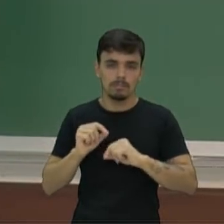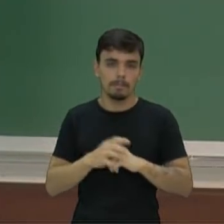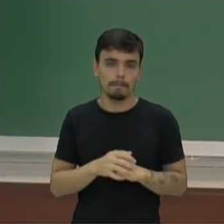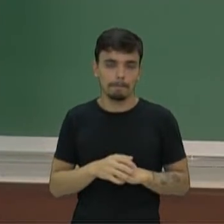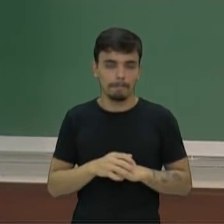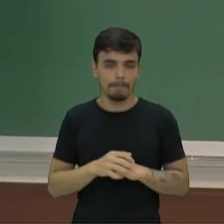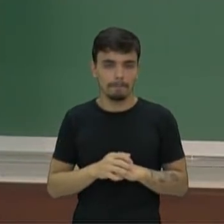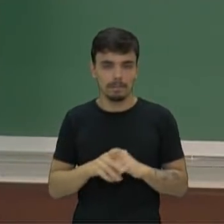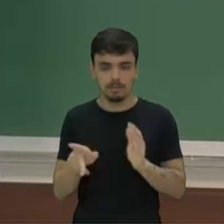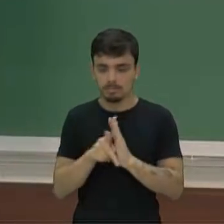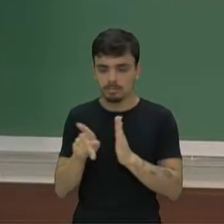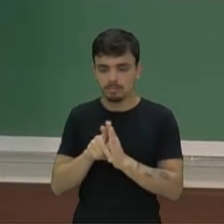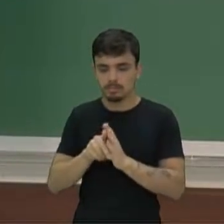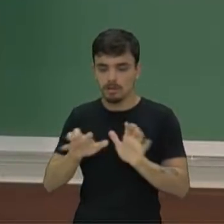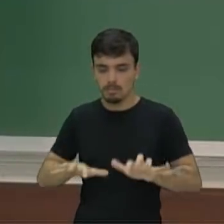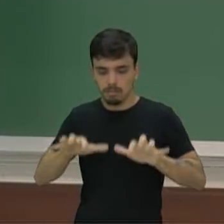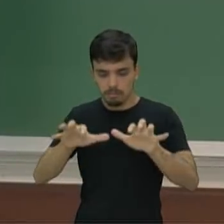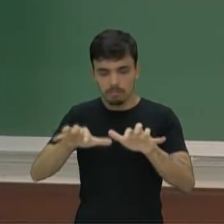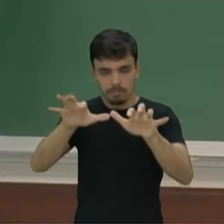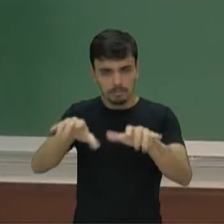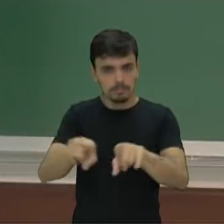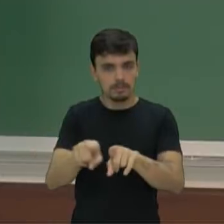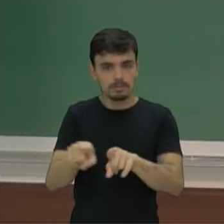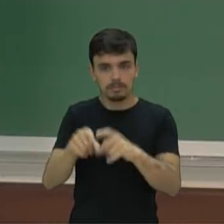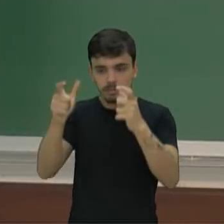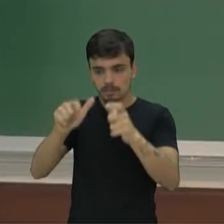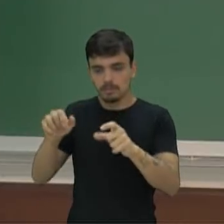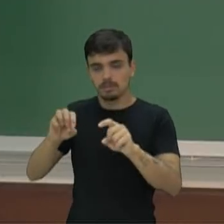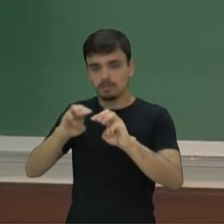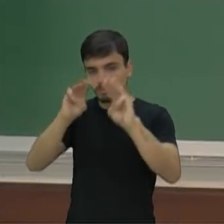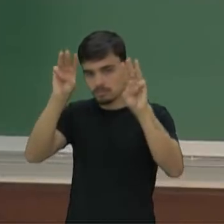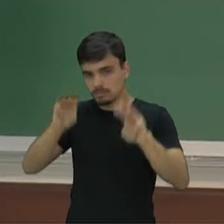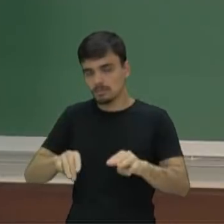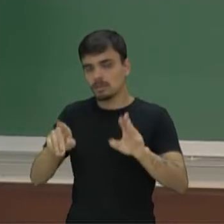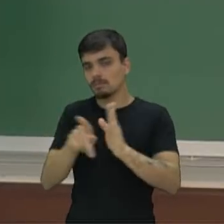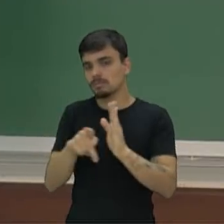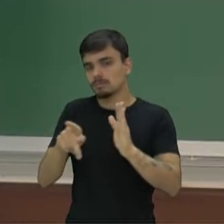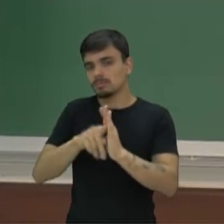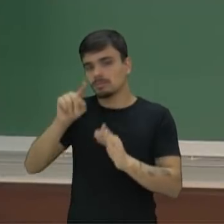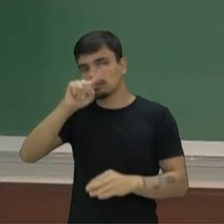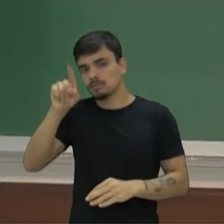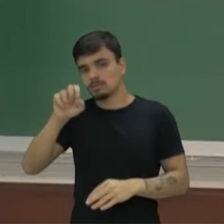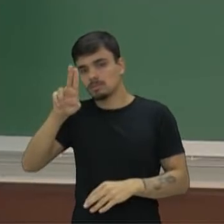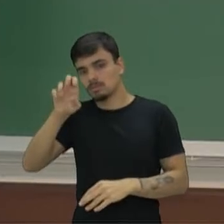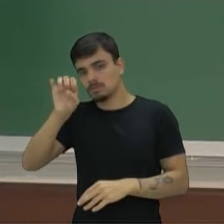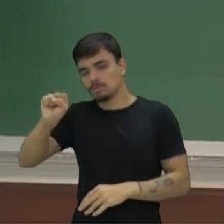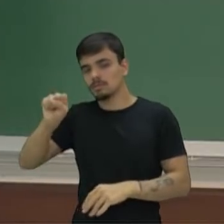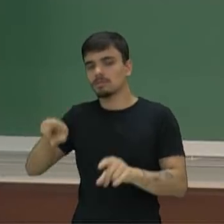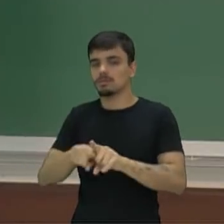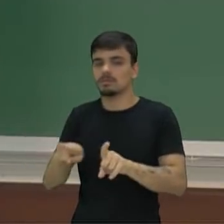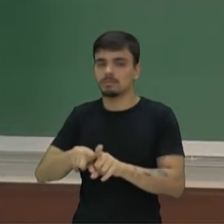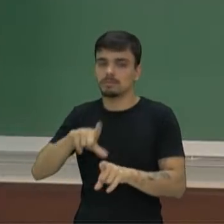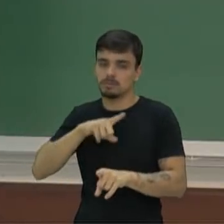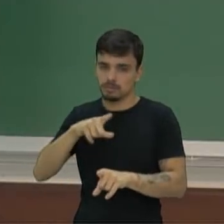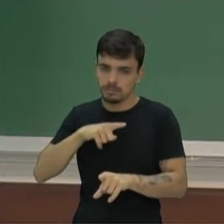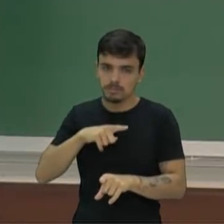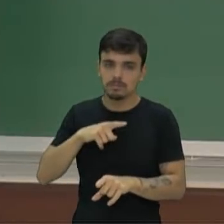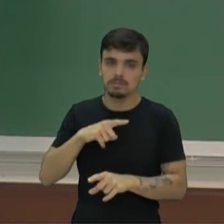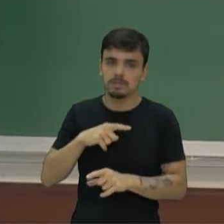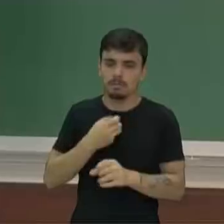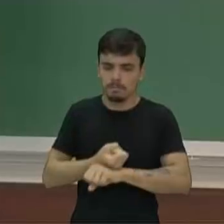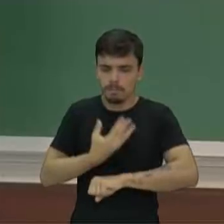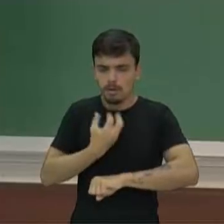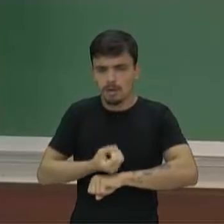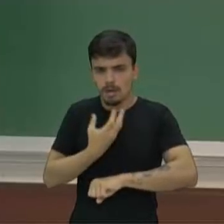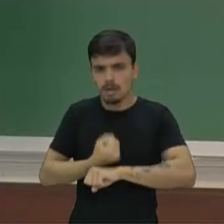pela multidão, onde era até o templo de Zeus, lá na cidade de Olímpia, onde eram recitados poemas,